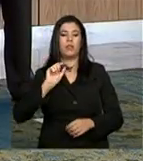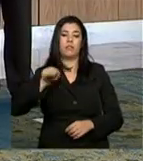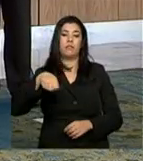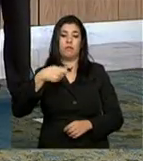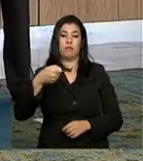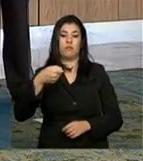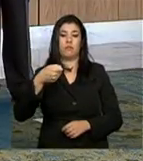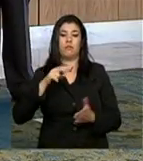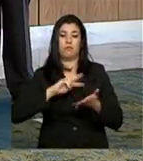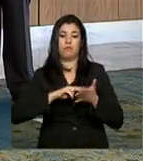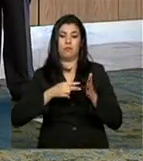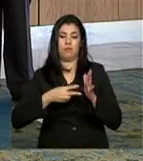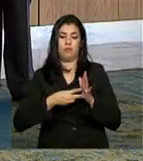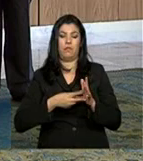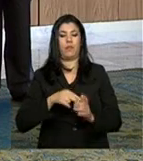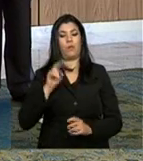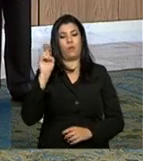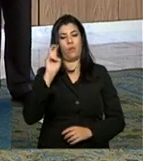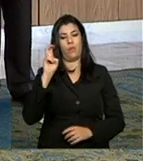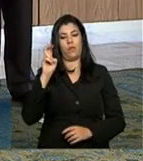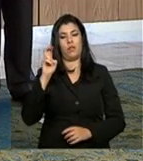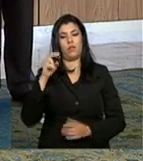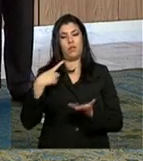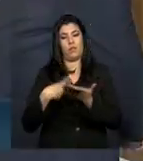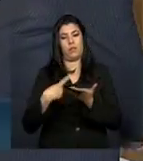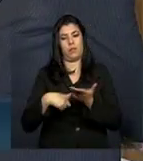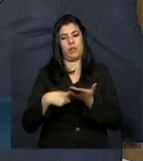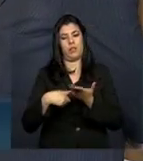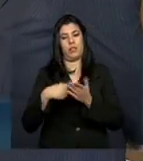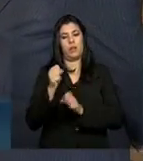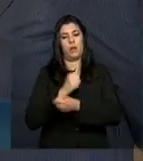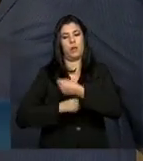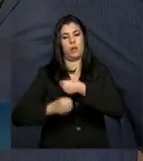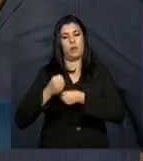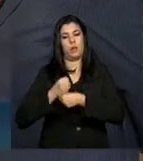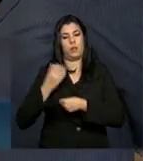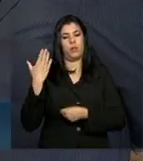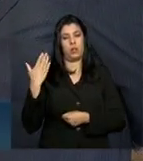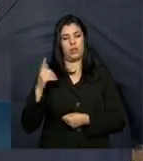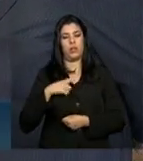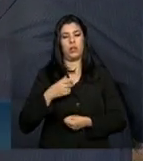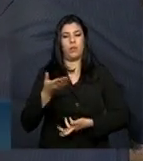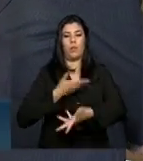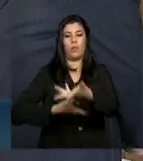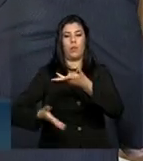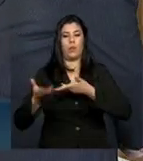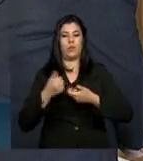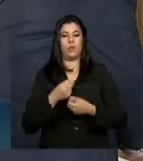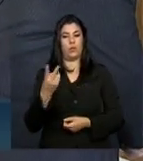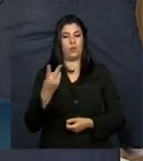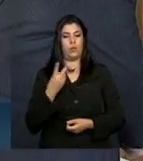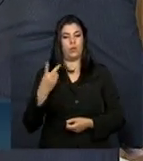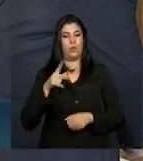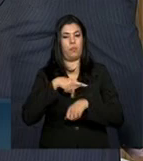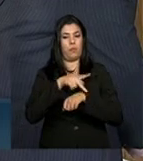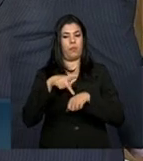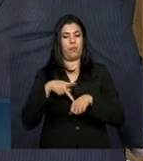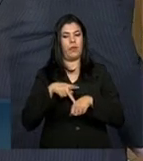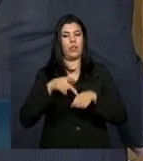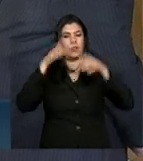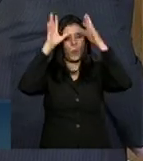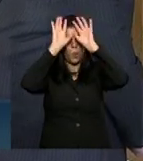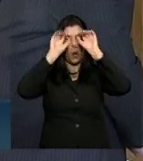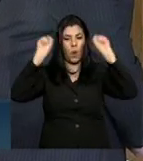do Brasil no ano passado. O intercâmbio comercial entre Brasil e Holanda dobrou